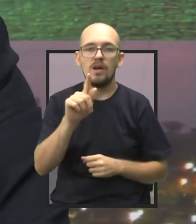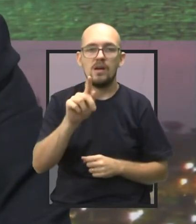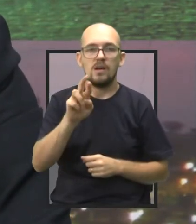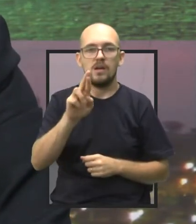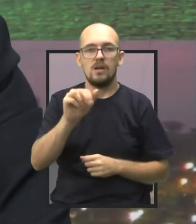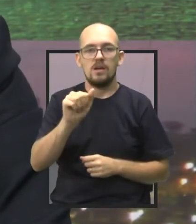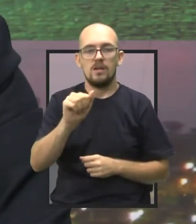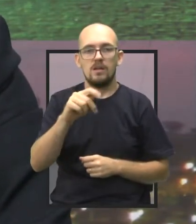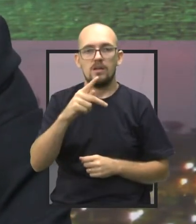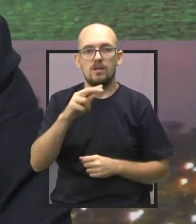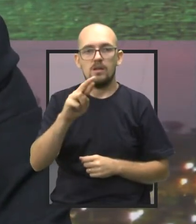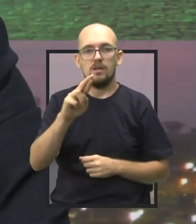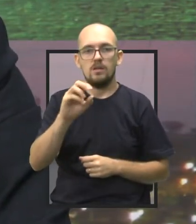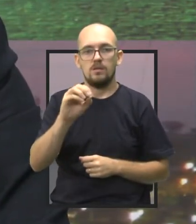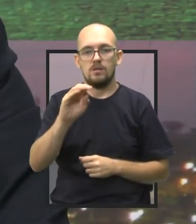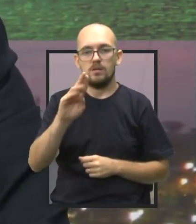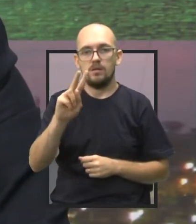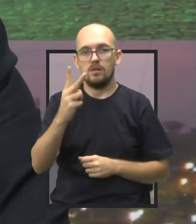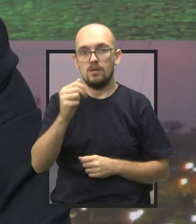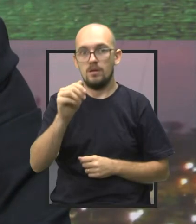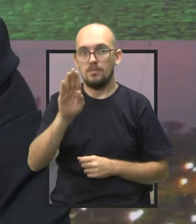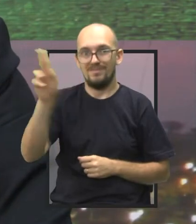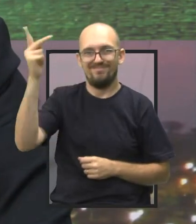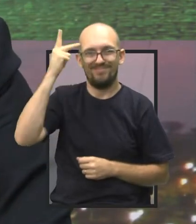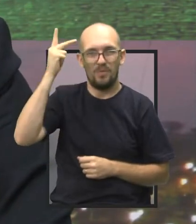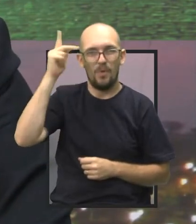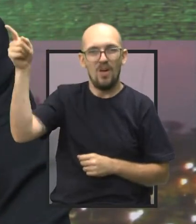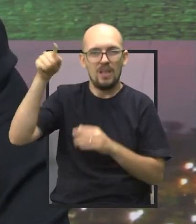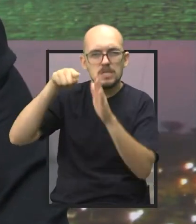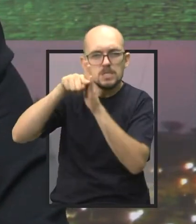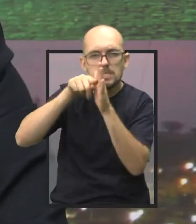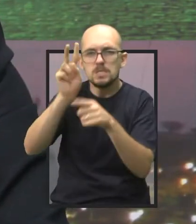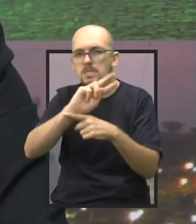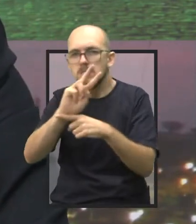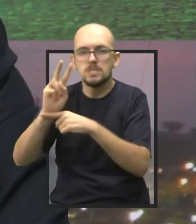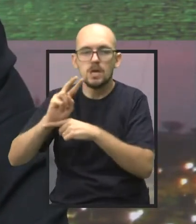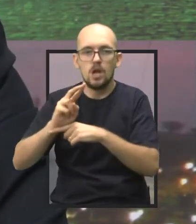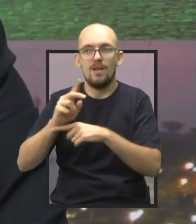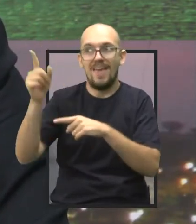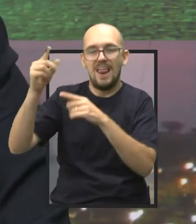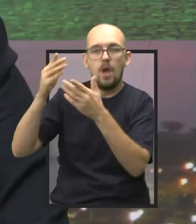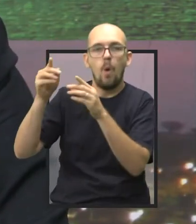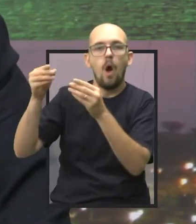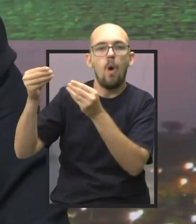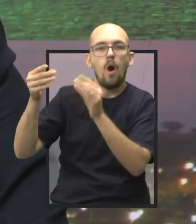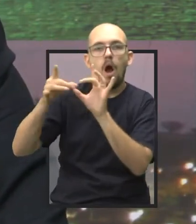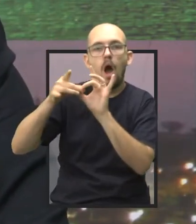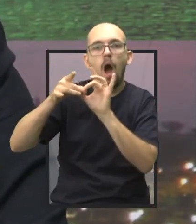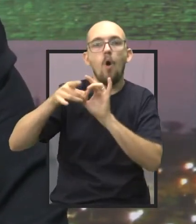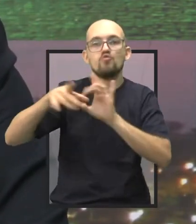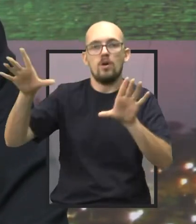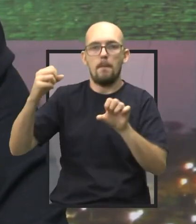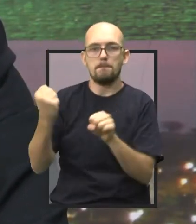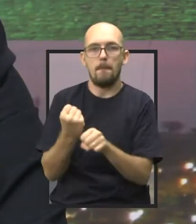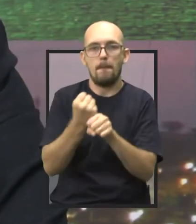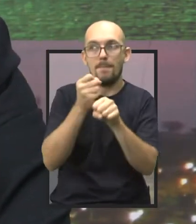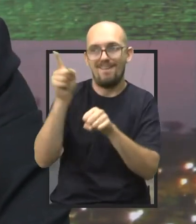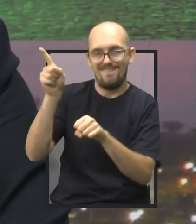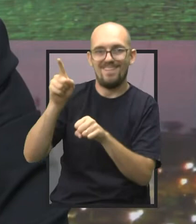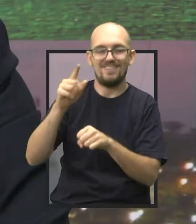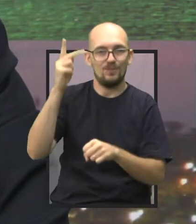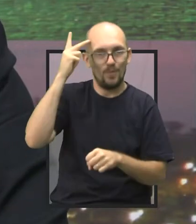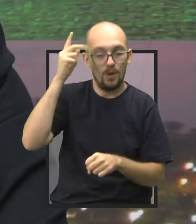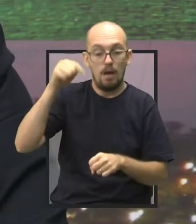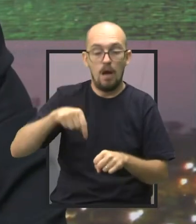órgão fiscalizador com relação aos loteamentos, ele que dá a aprovação do parcelamento do solo. E aqui em Jaú a